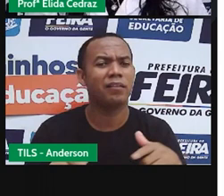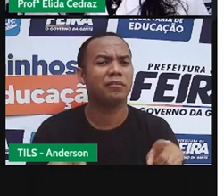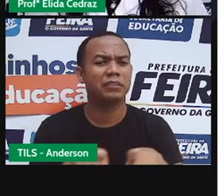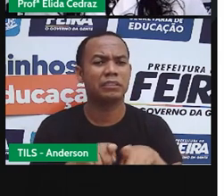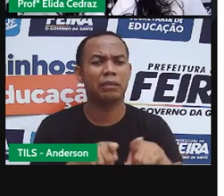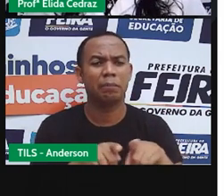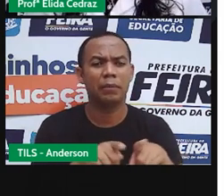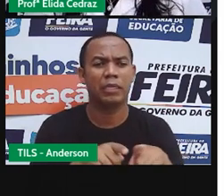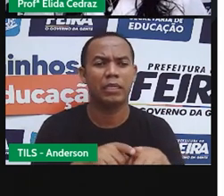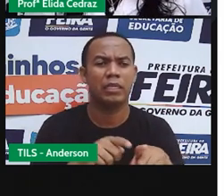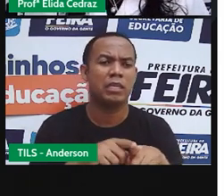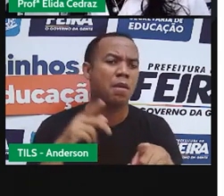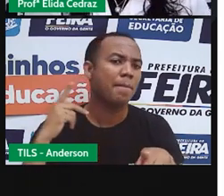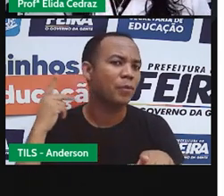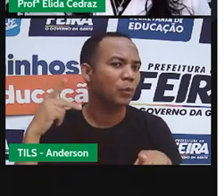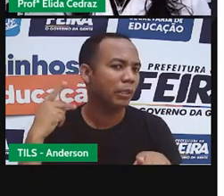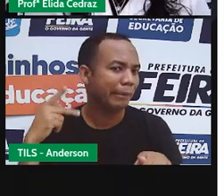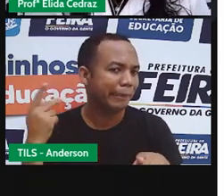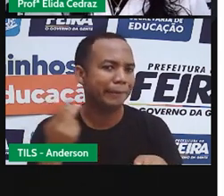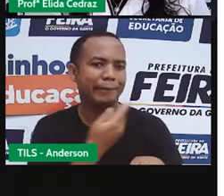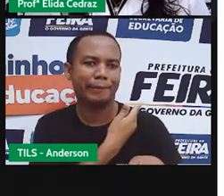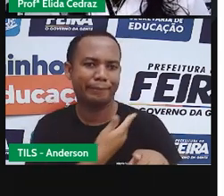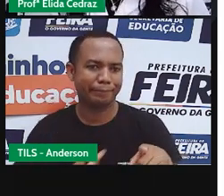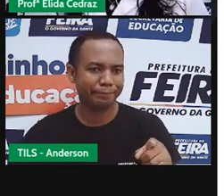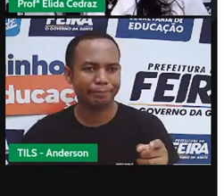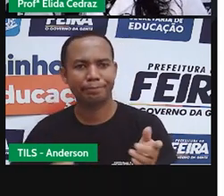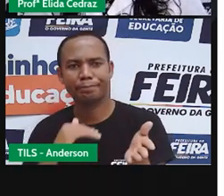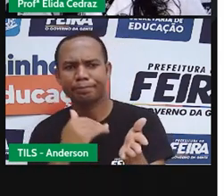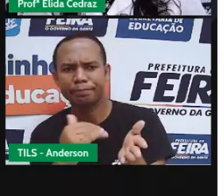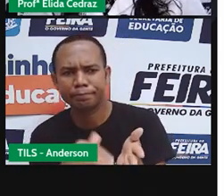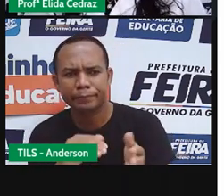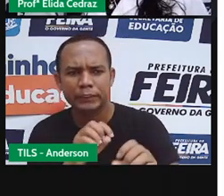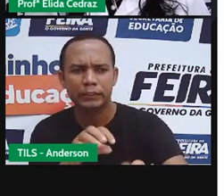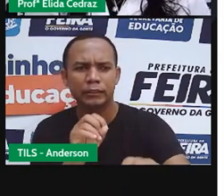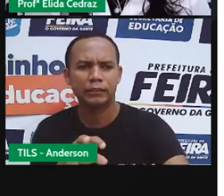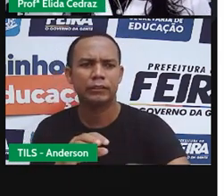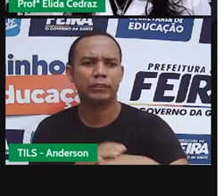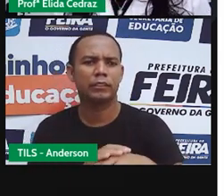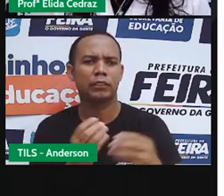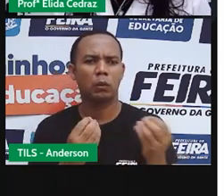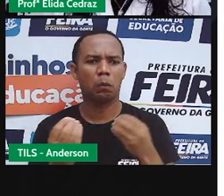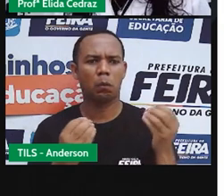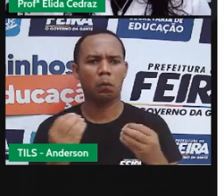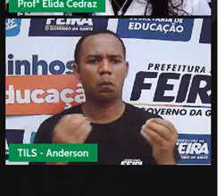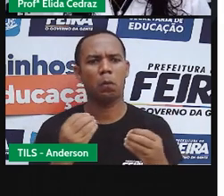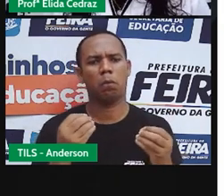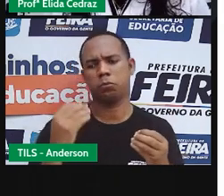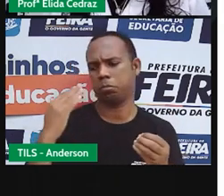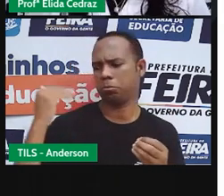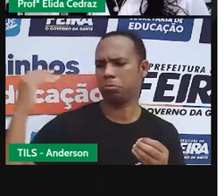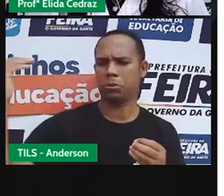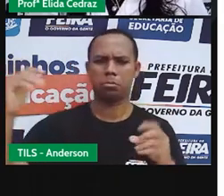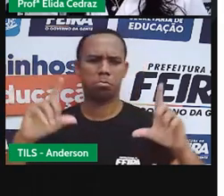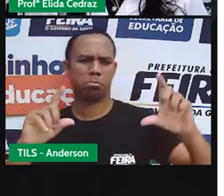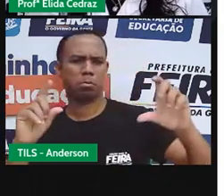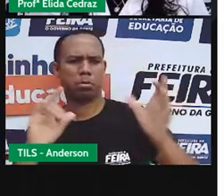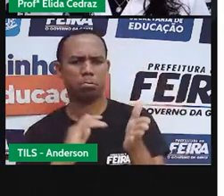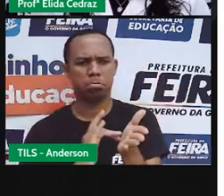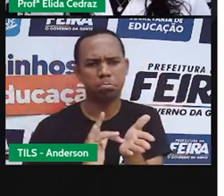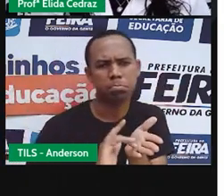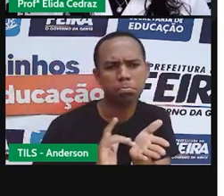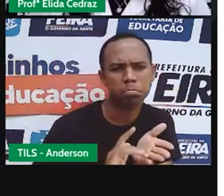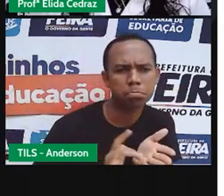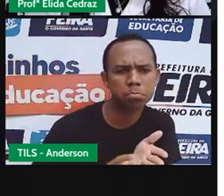quanto nas áreas da política, da educação, da moda, digital influencer,